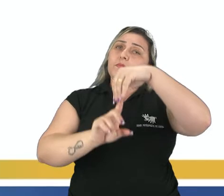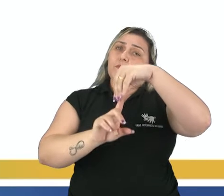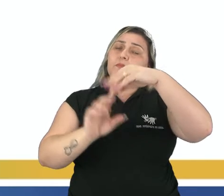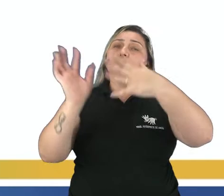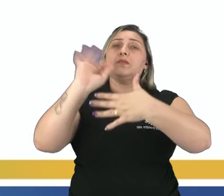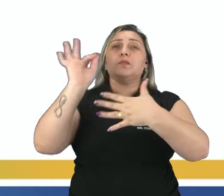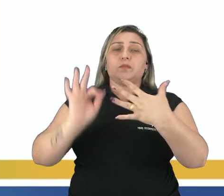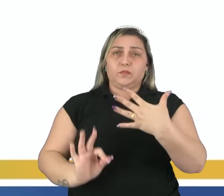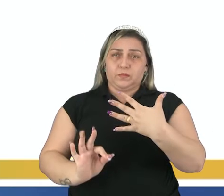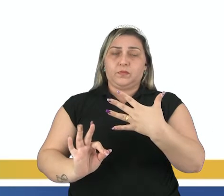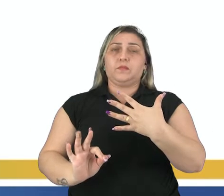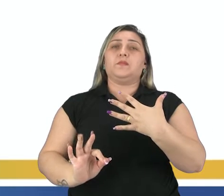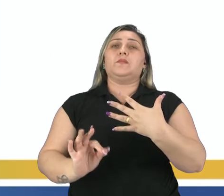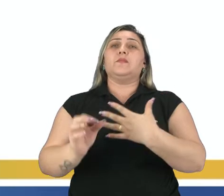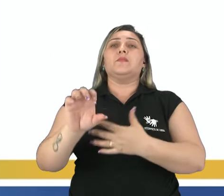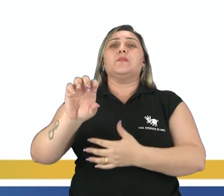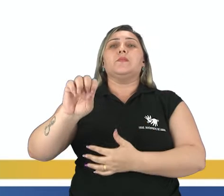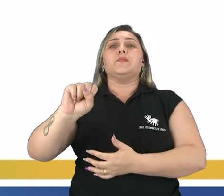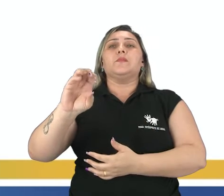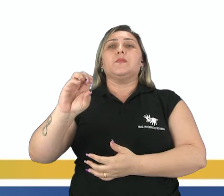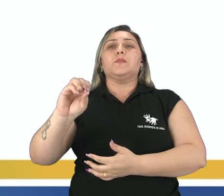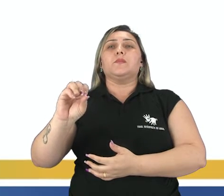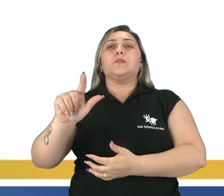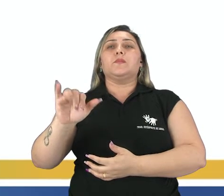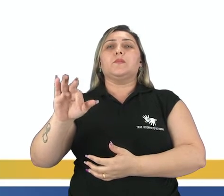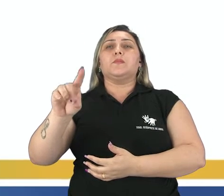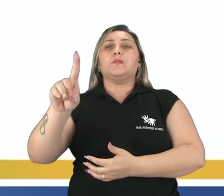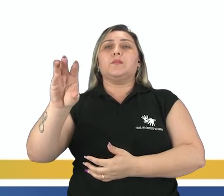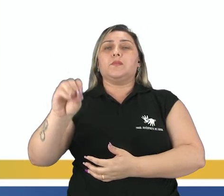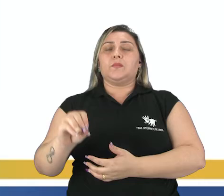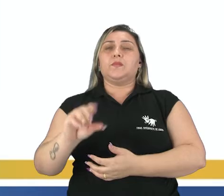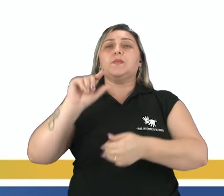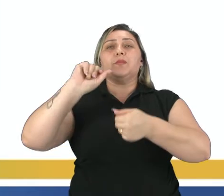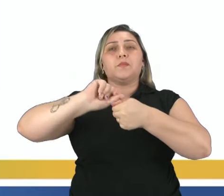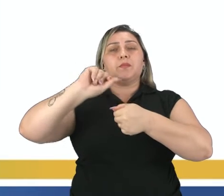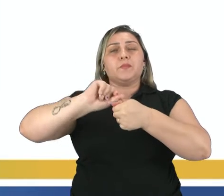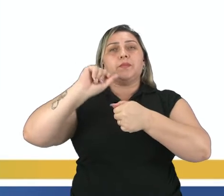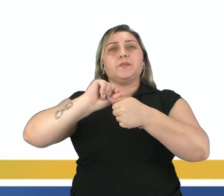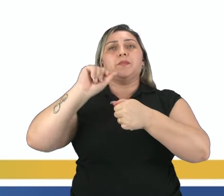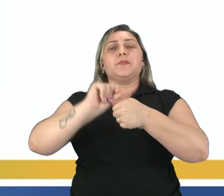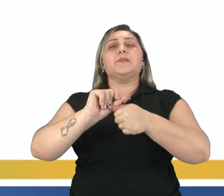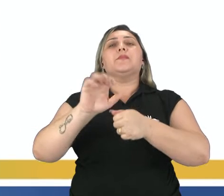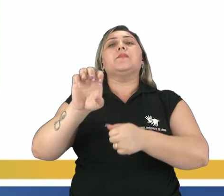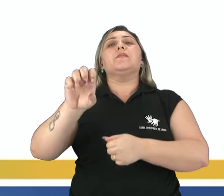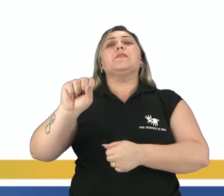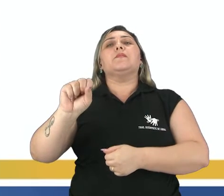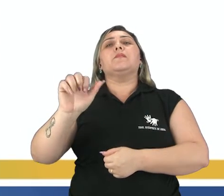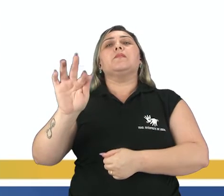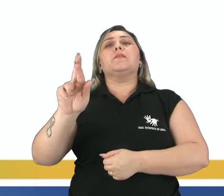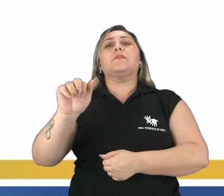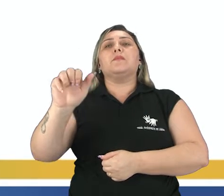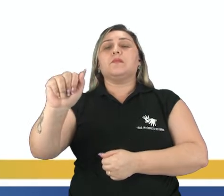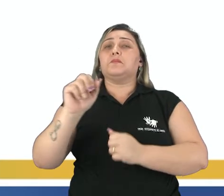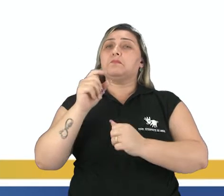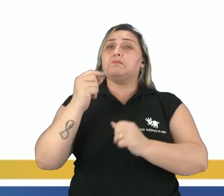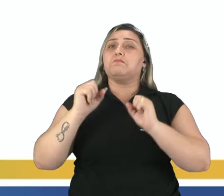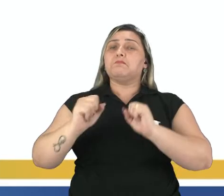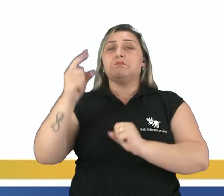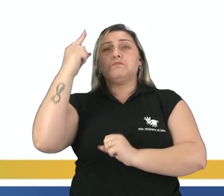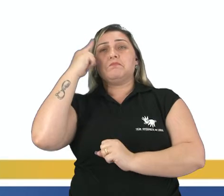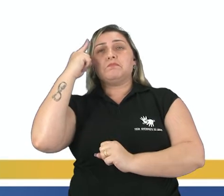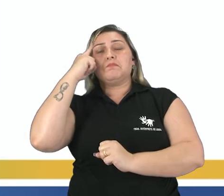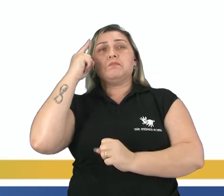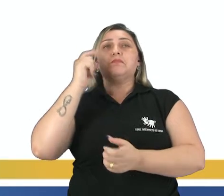elemento constituinte desse sólido. Então, existe mais de uma maneira de construir uma esfera. Então, nesse sentido, nós podemos pensar a